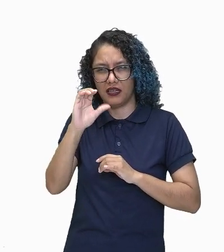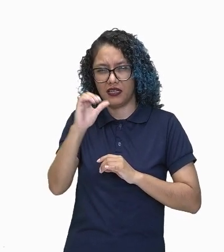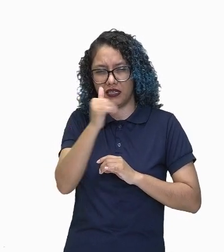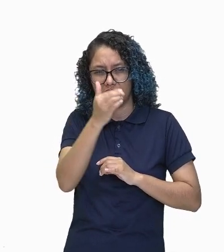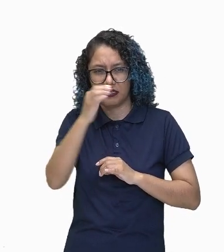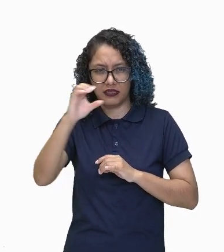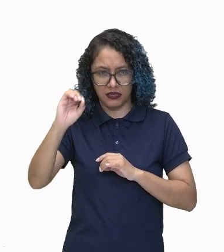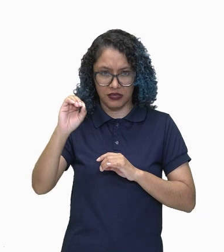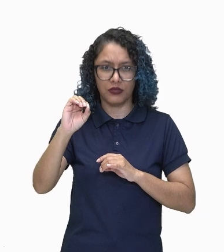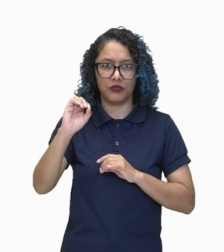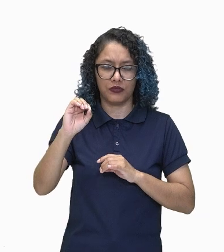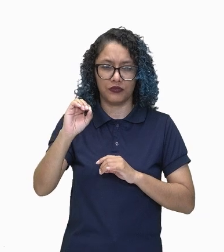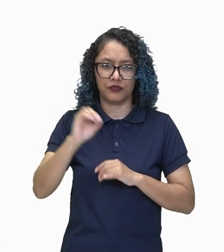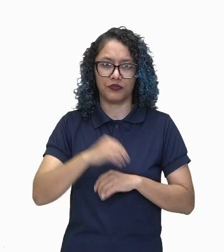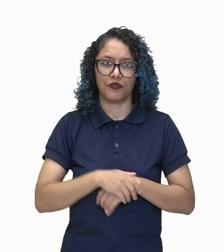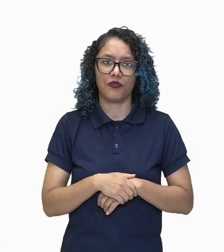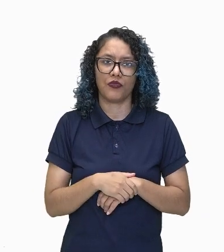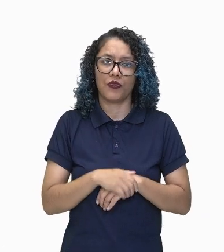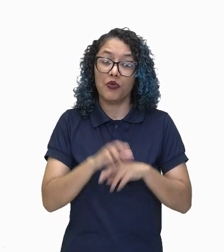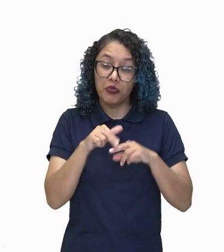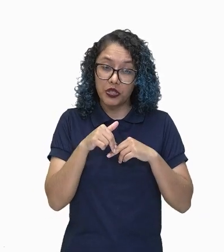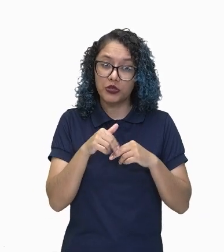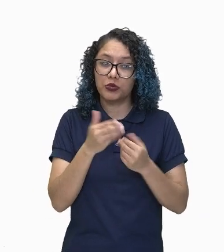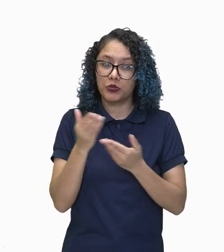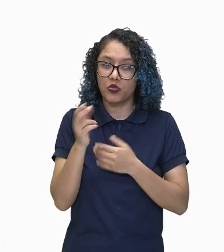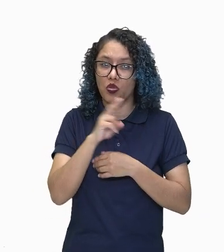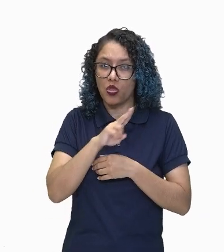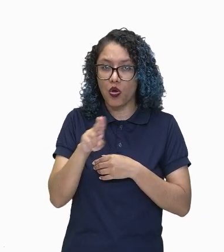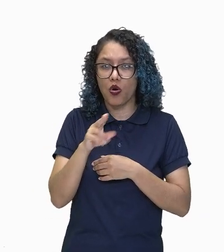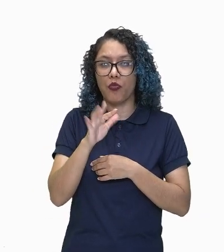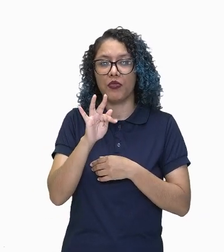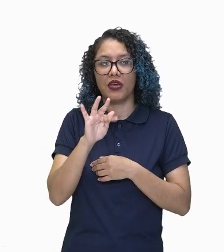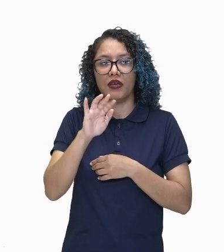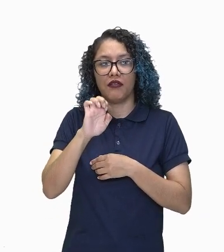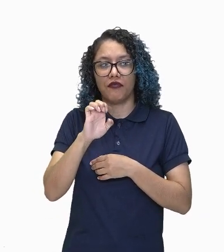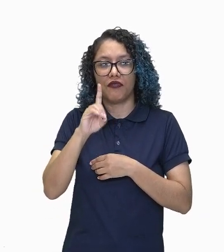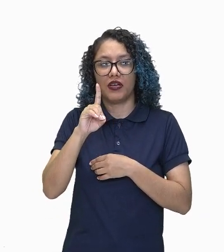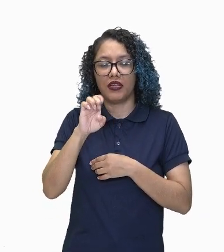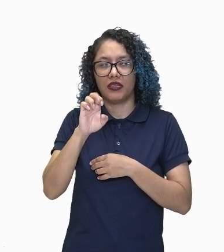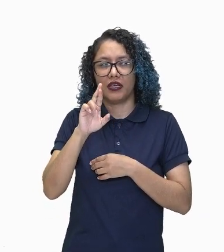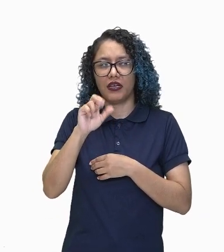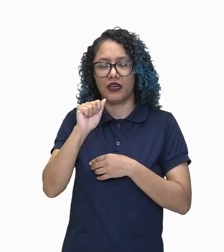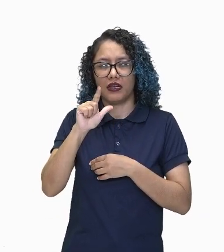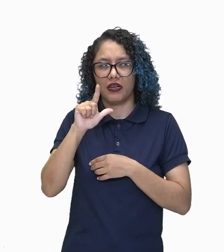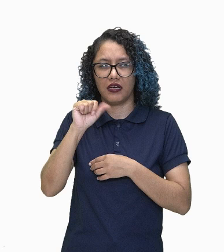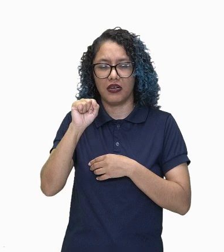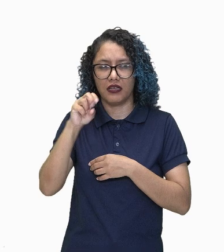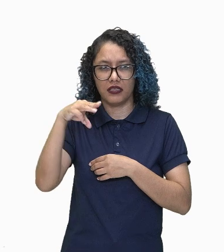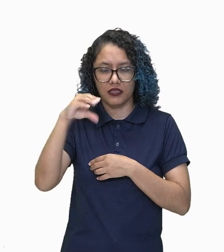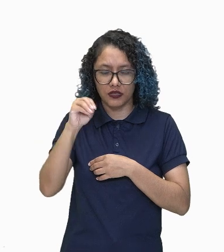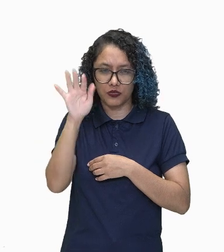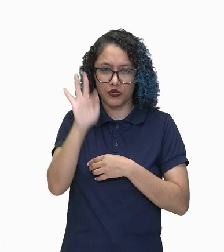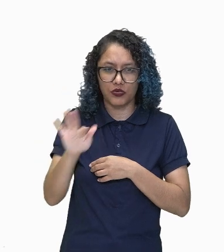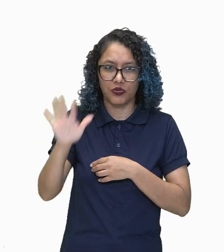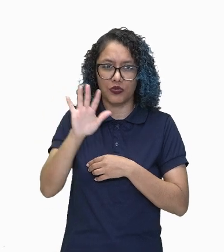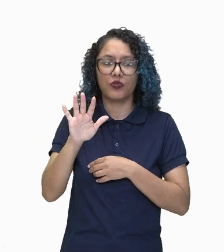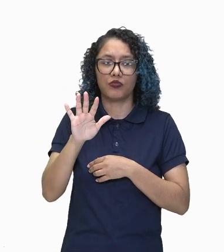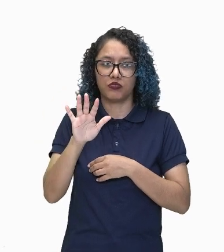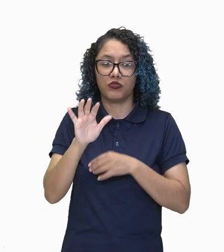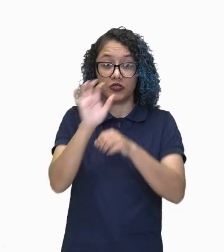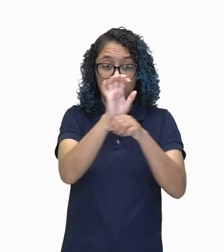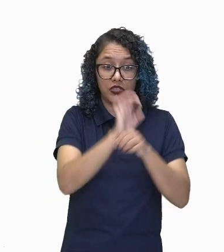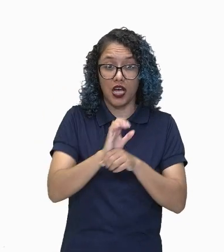as oligarquias tinham. Então, por isso chamado de federalismo oligárquico, porque os estados tinham um poder